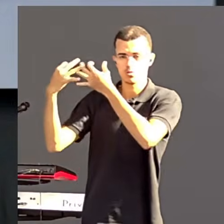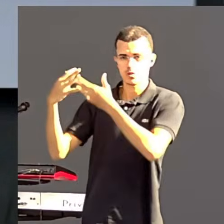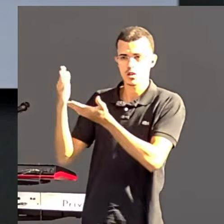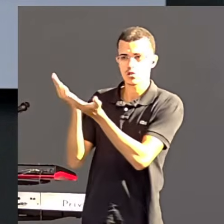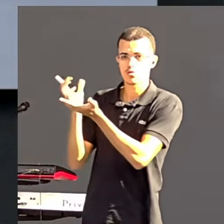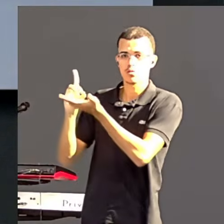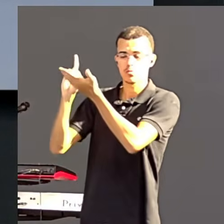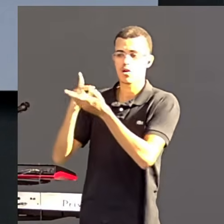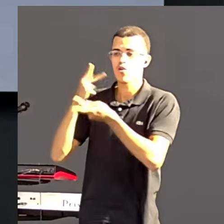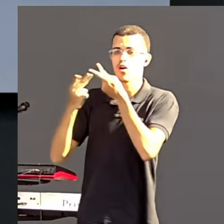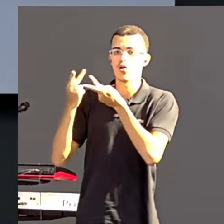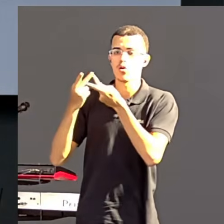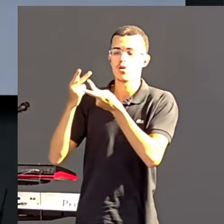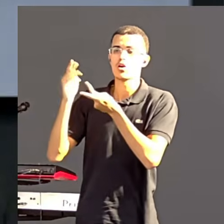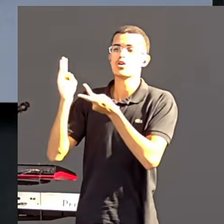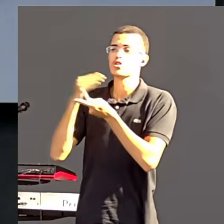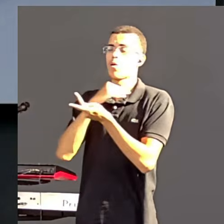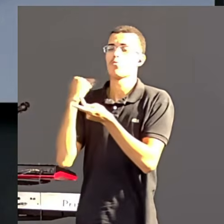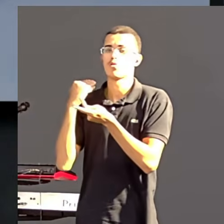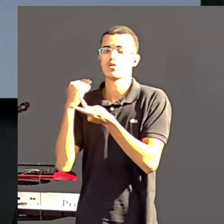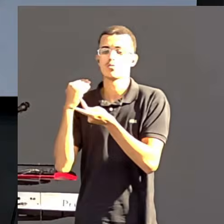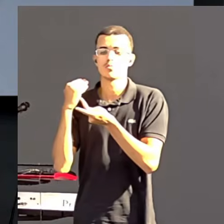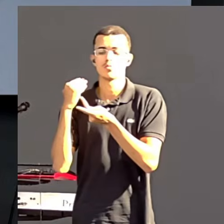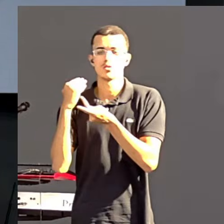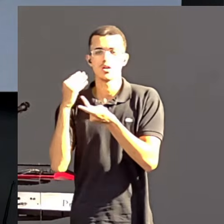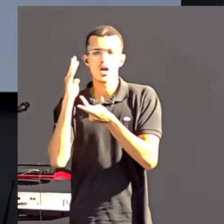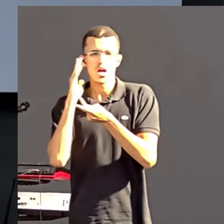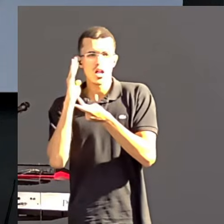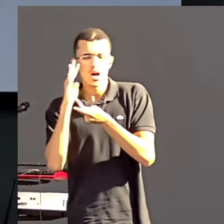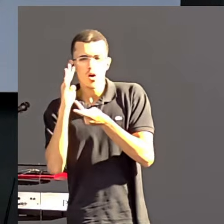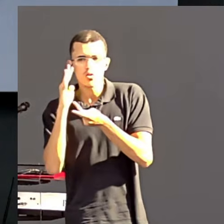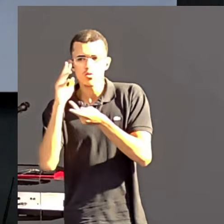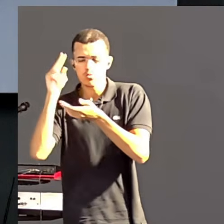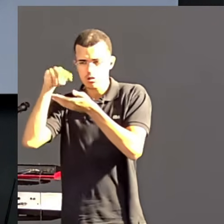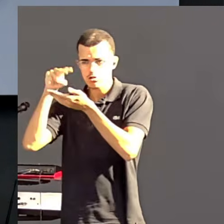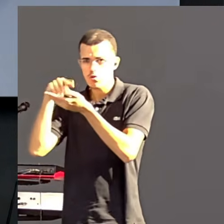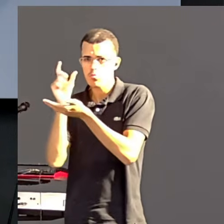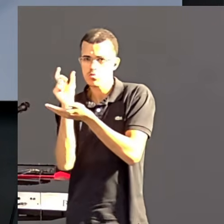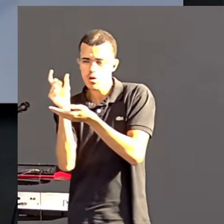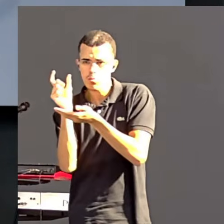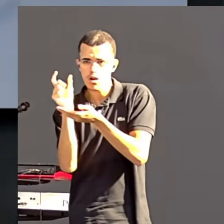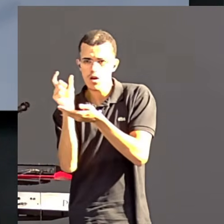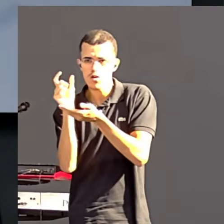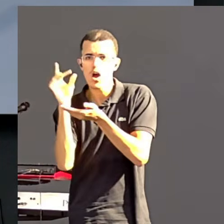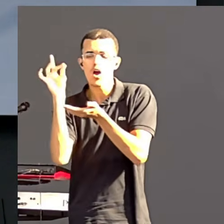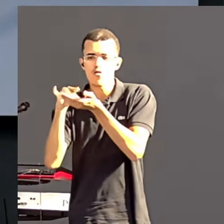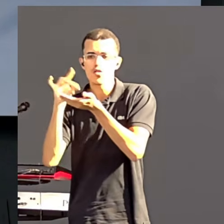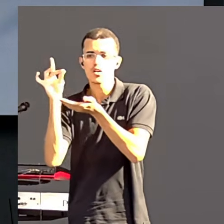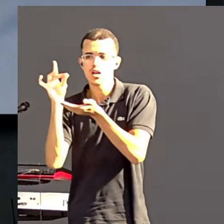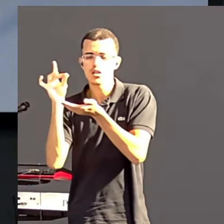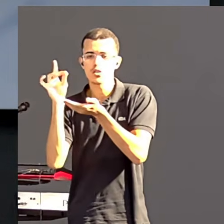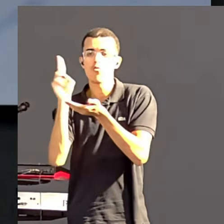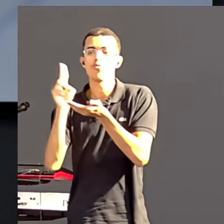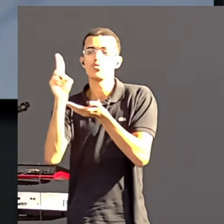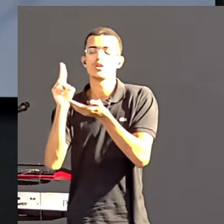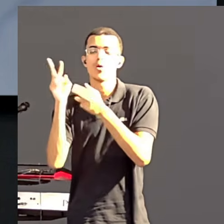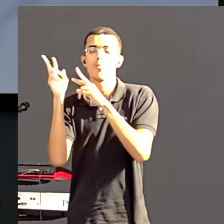morreram. É interessante que quando a gente vai buscar a palavra no original, que foi usada para dormir,